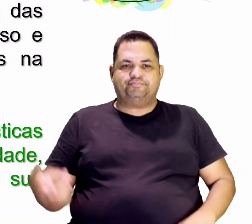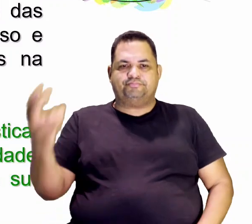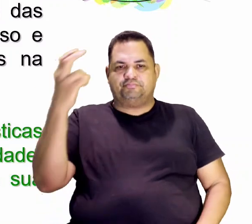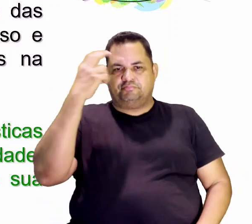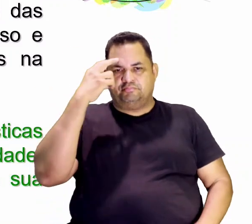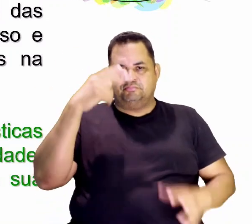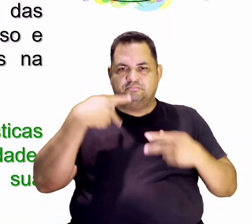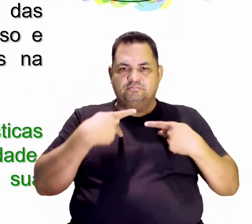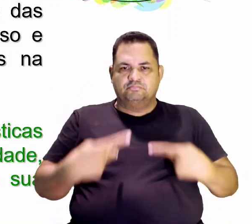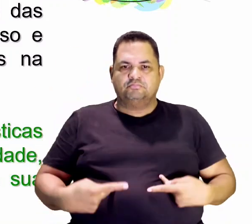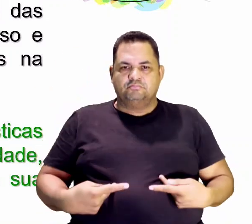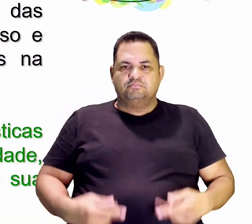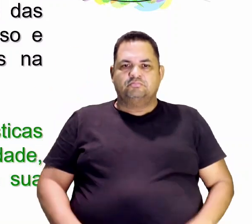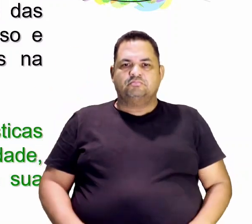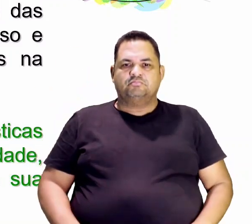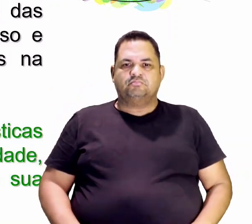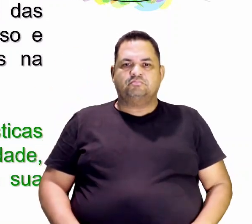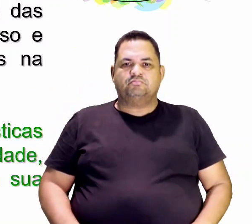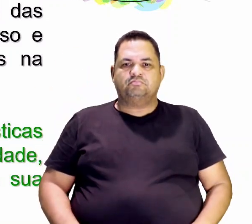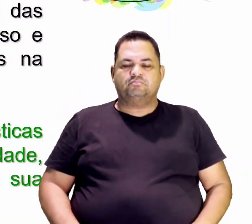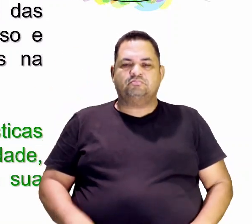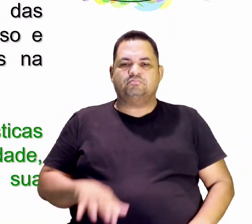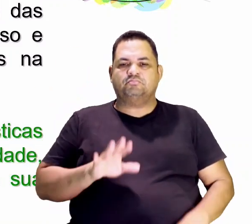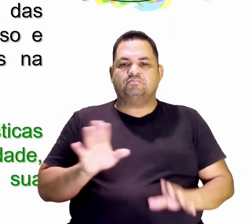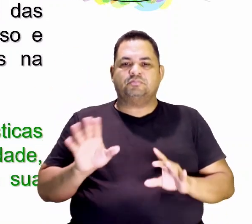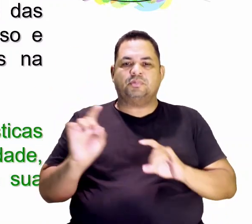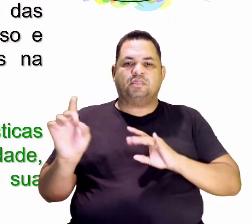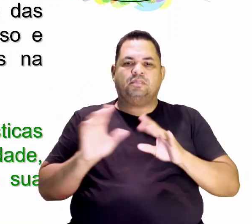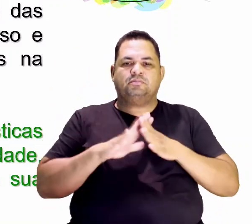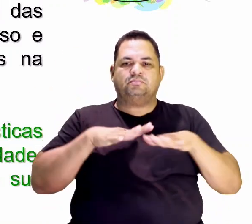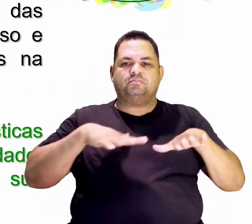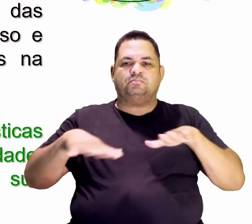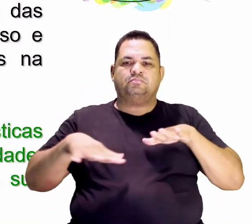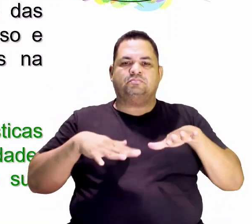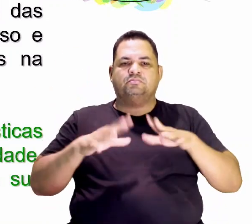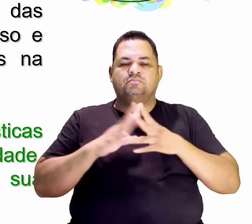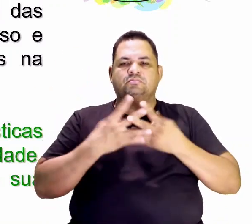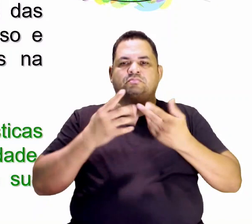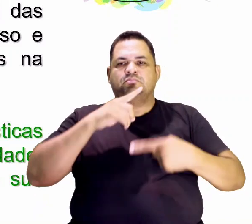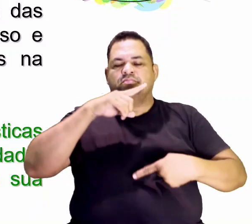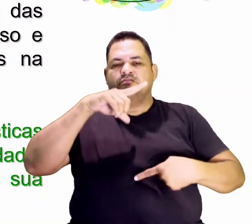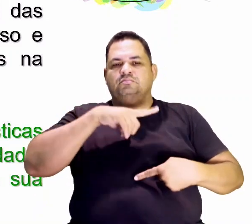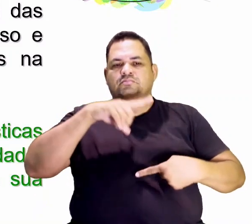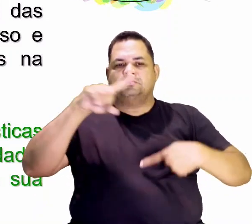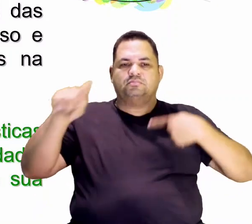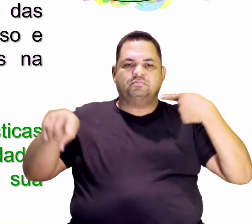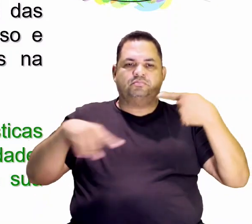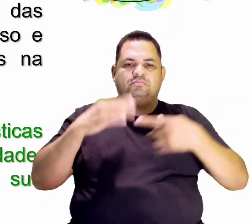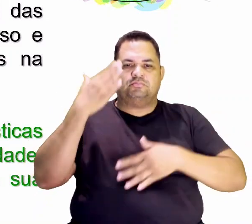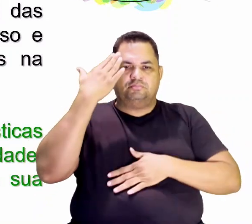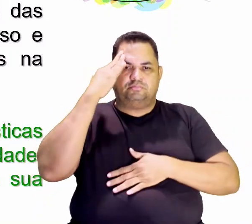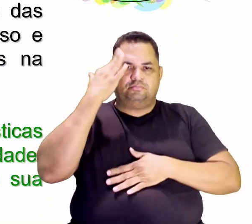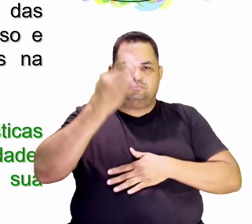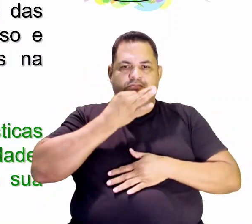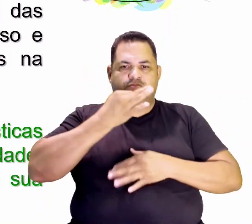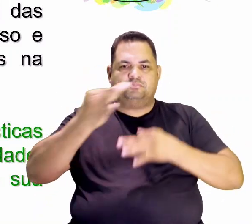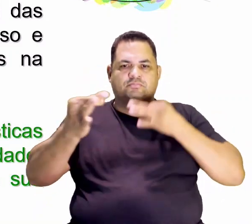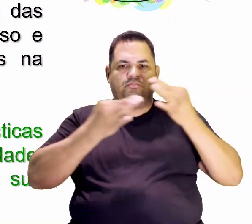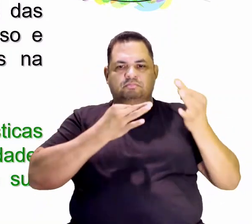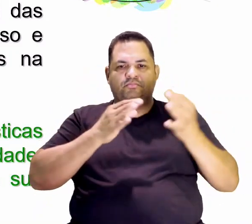cultura corporal, tá? De movimento, isso aí, visando a compreensão